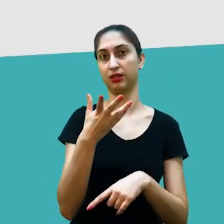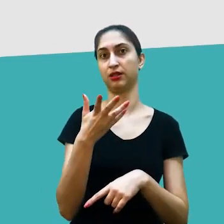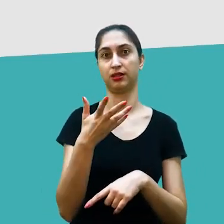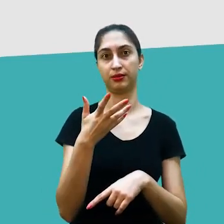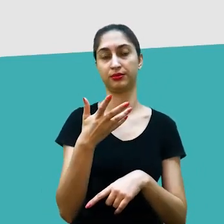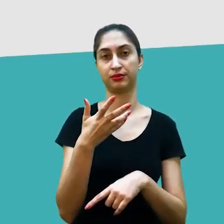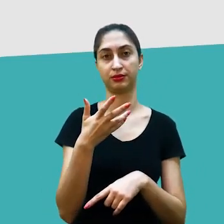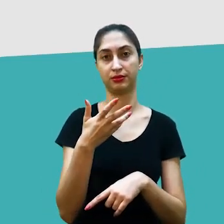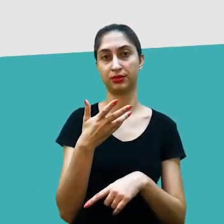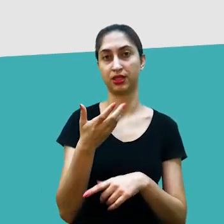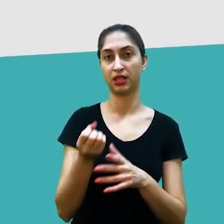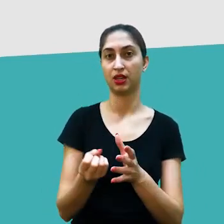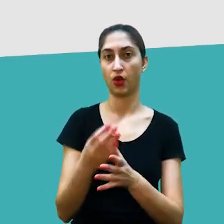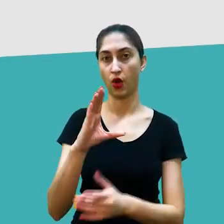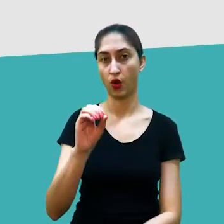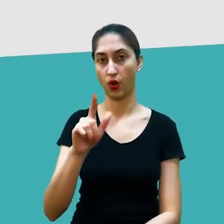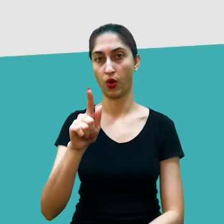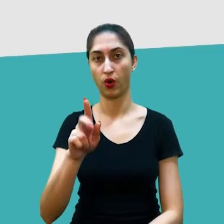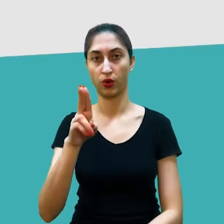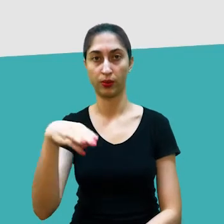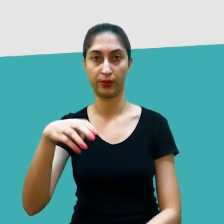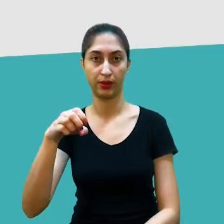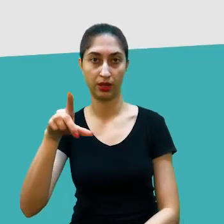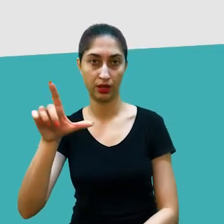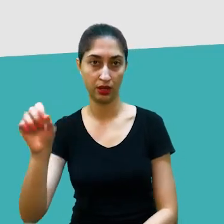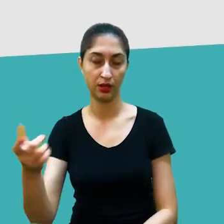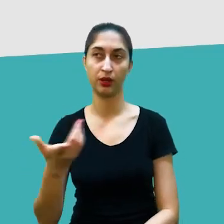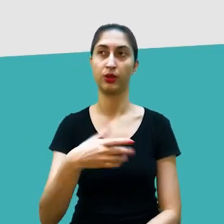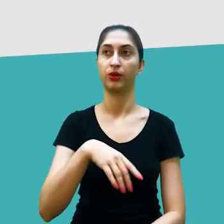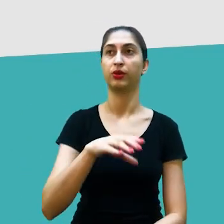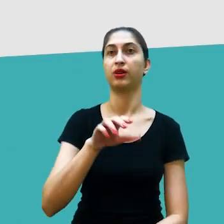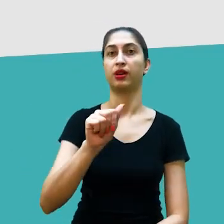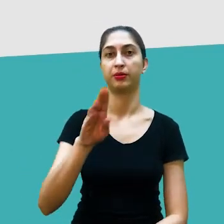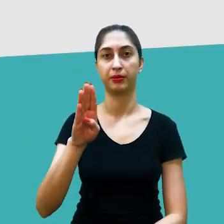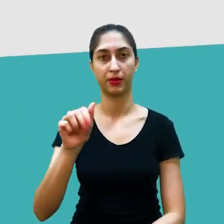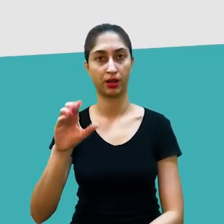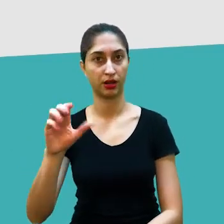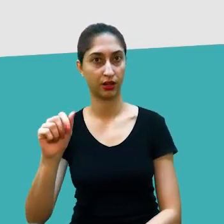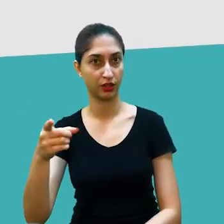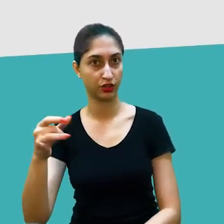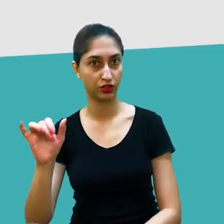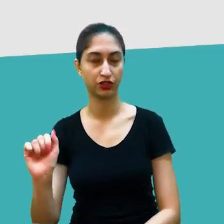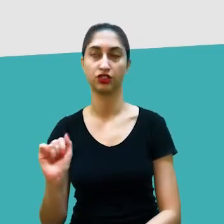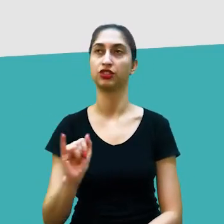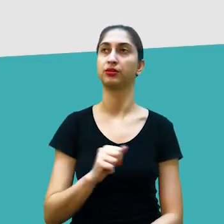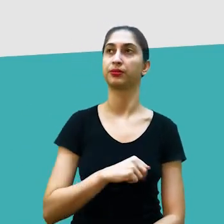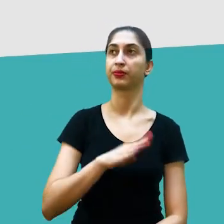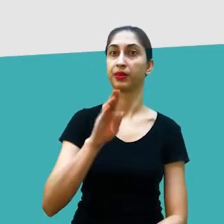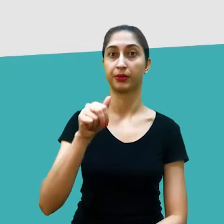que vem do cogumelo, a gente tem a fibra do abacaxi, a fibra da bananeira, o algodão orgânico,